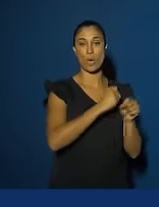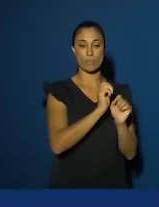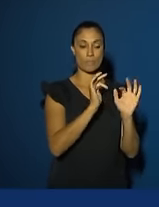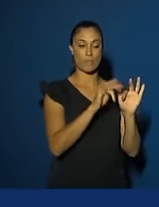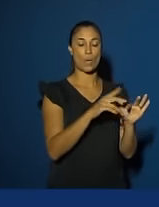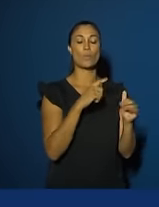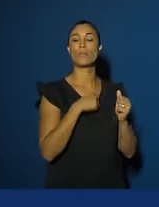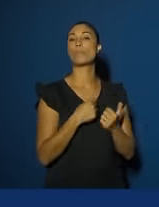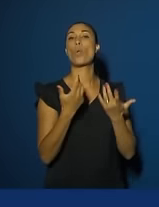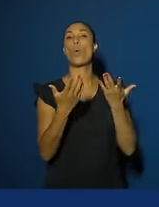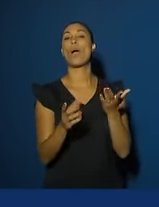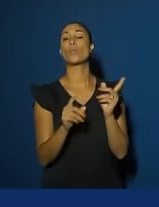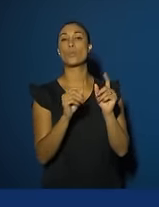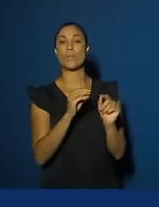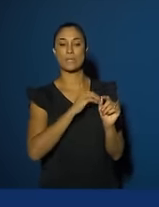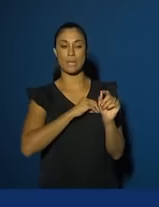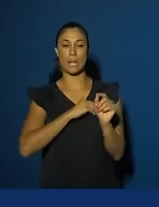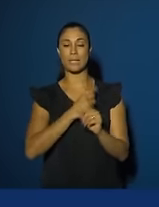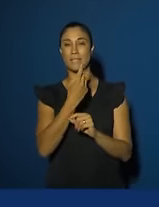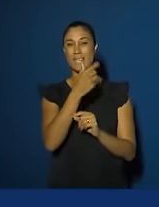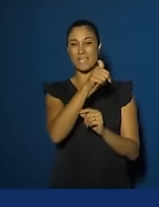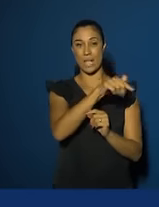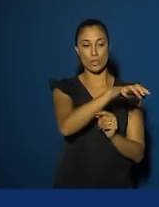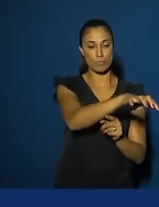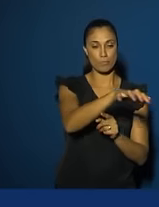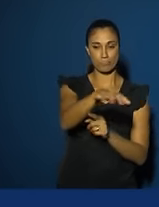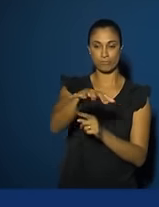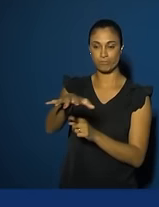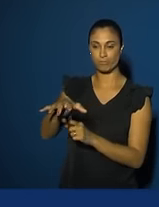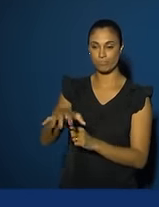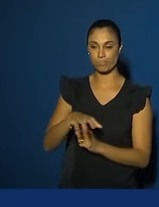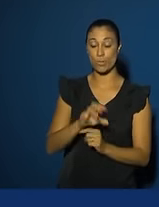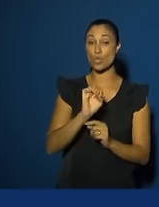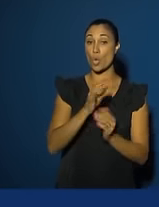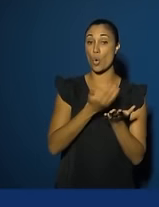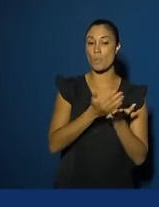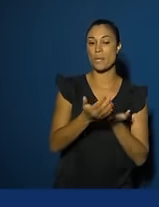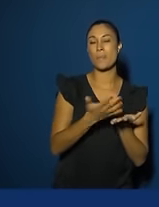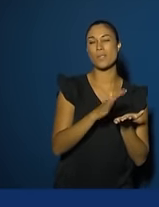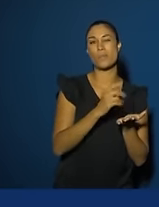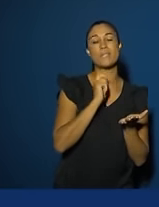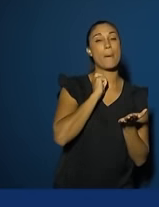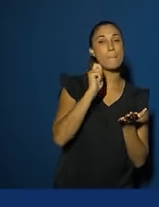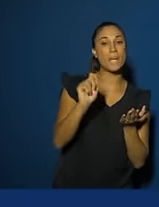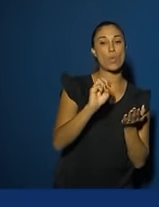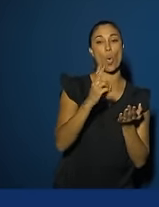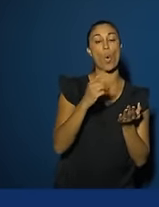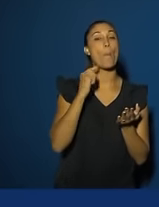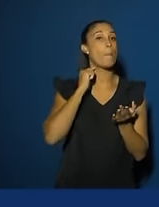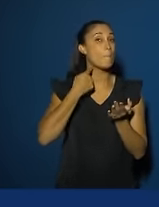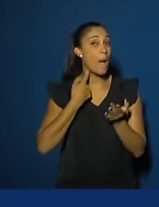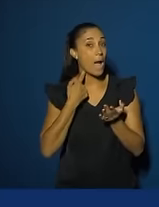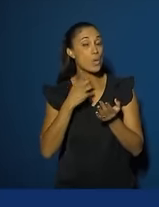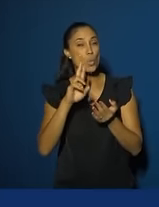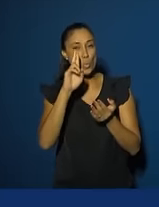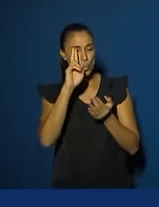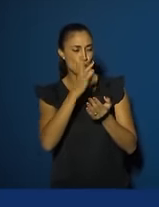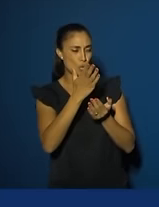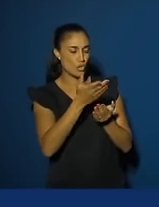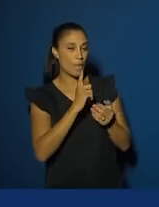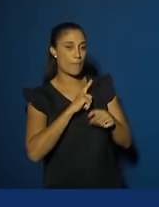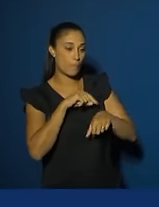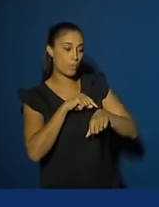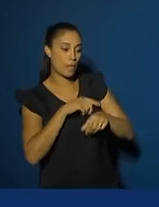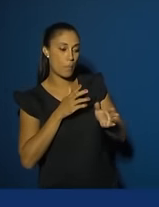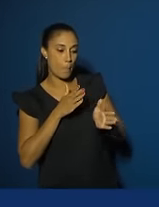colocado que a reoneração nos 17 setores só começaria acho que Abril ou Maio O senhor já já colocou um tempo aí